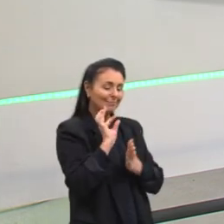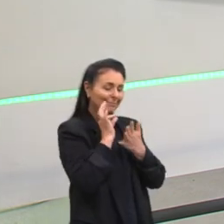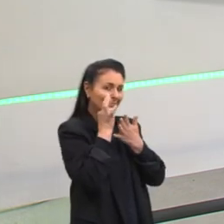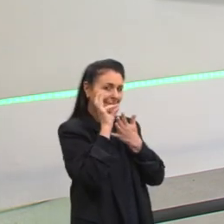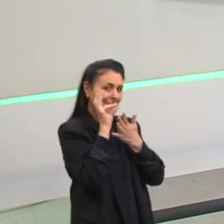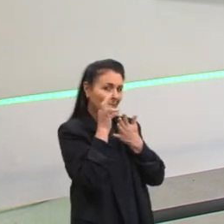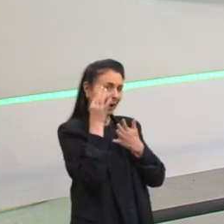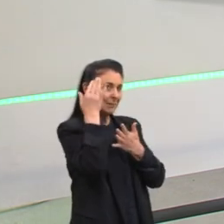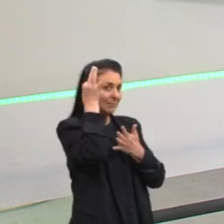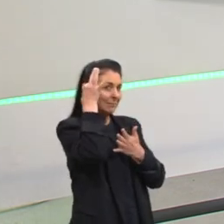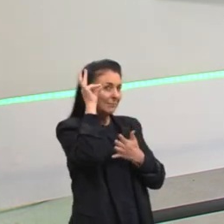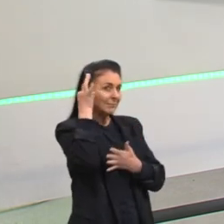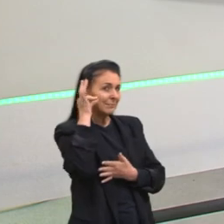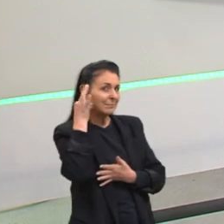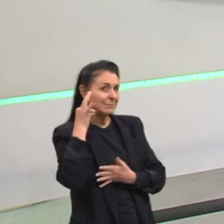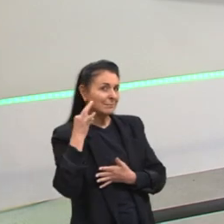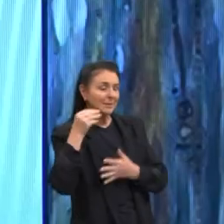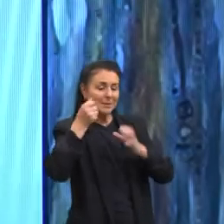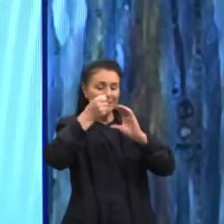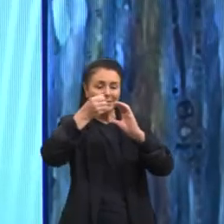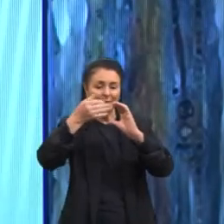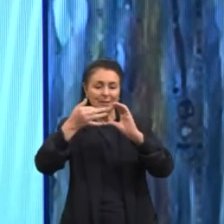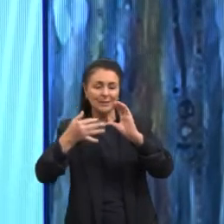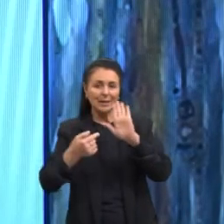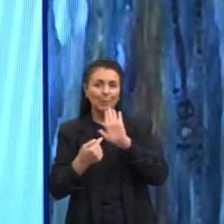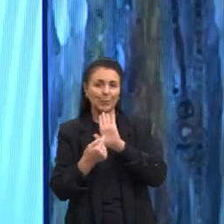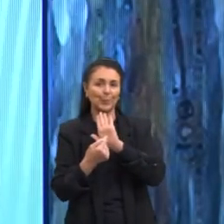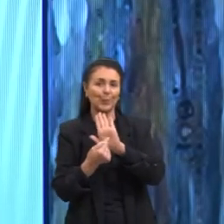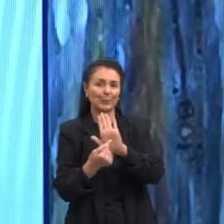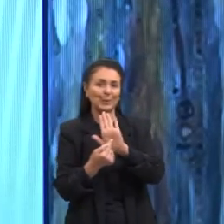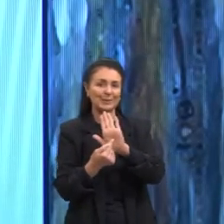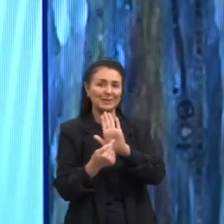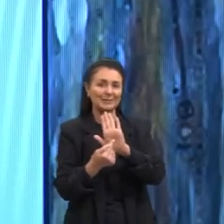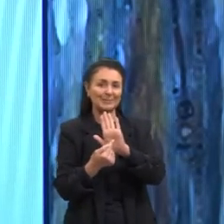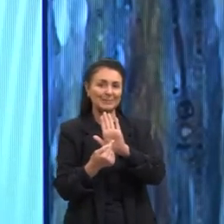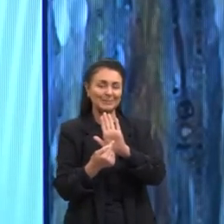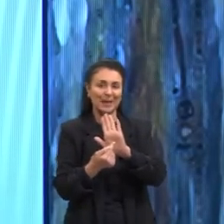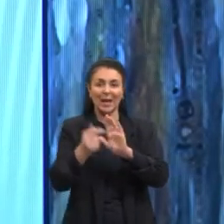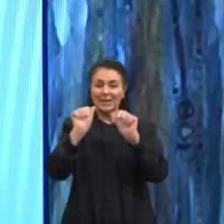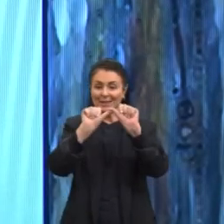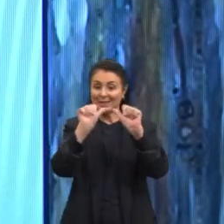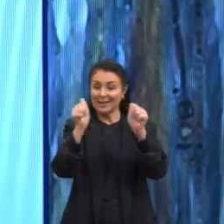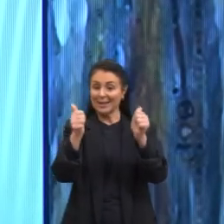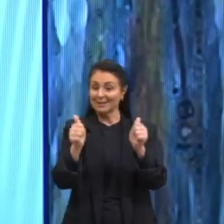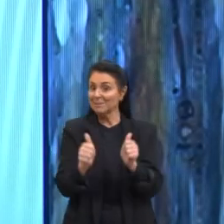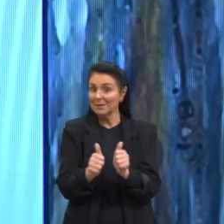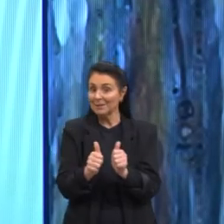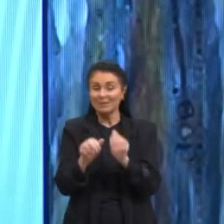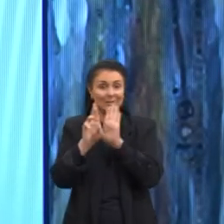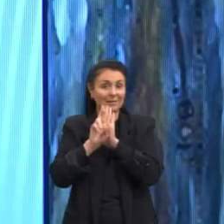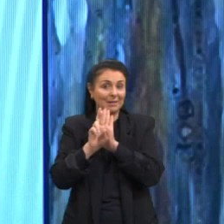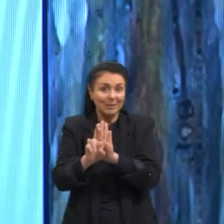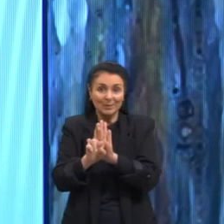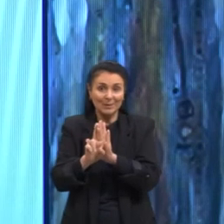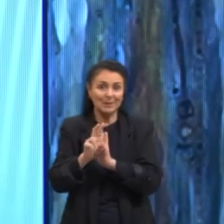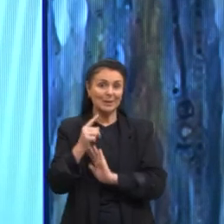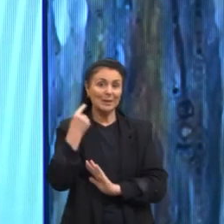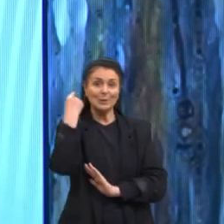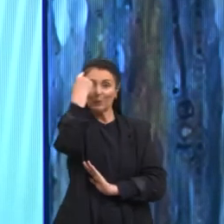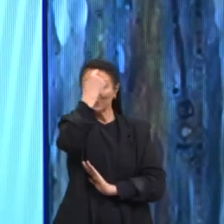maquiagem características né que aparecem nas imagens nas representações tá